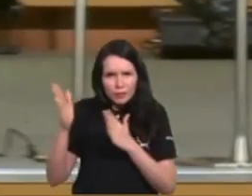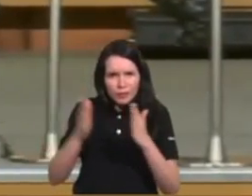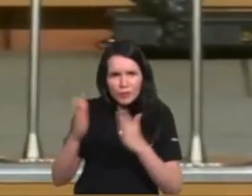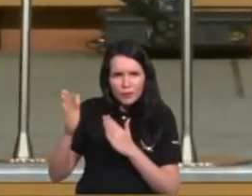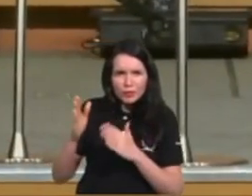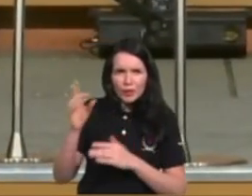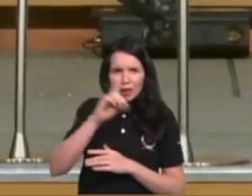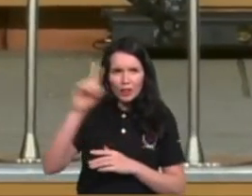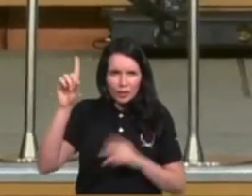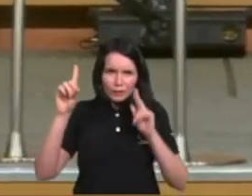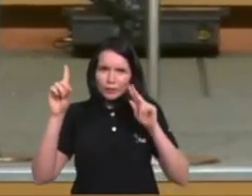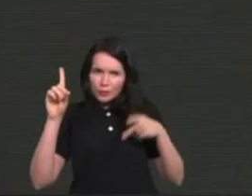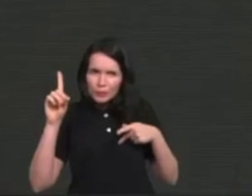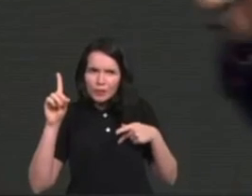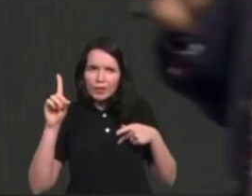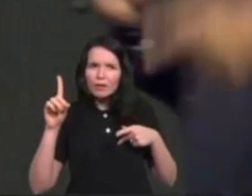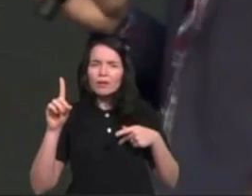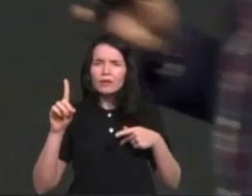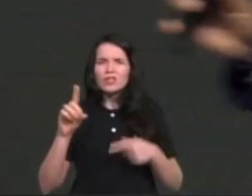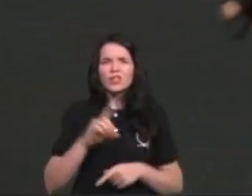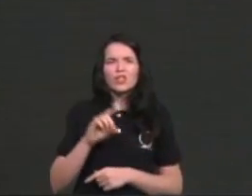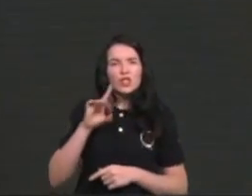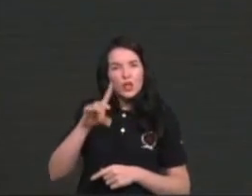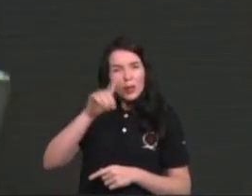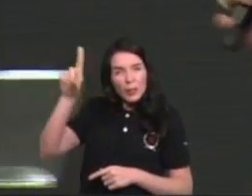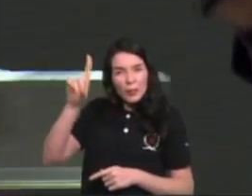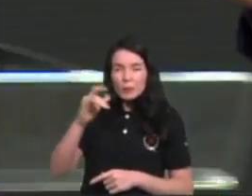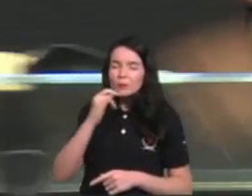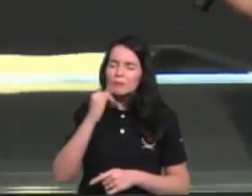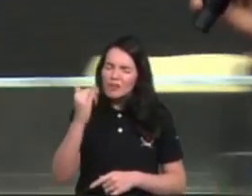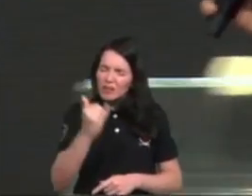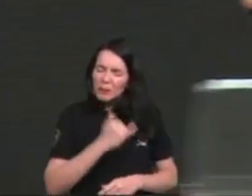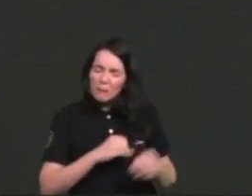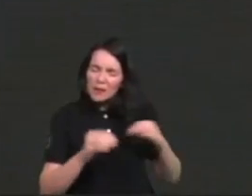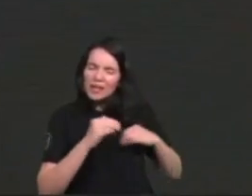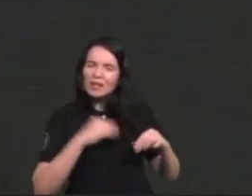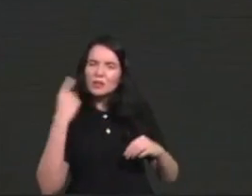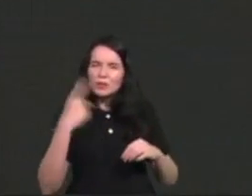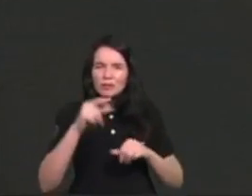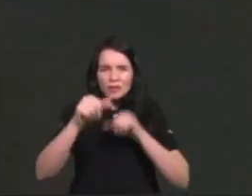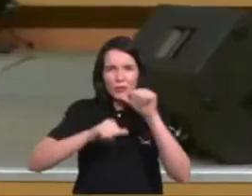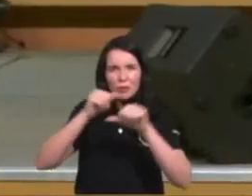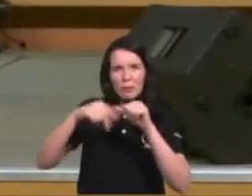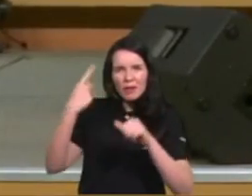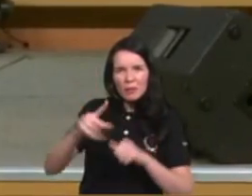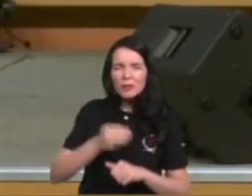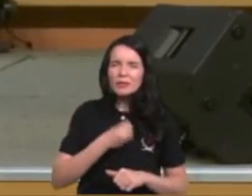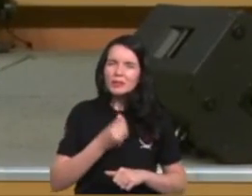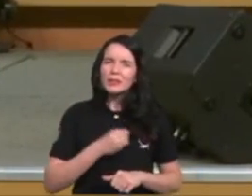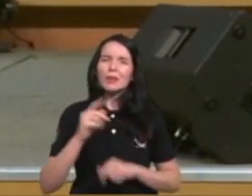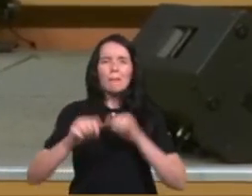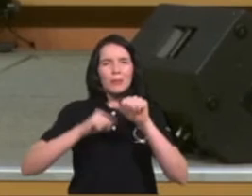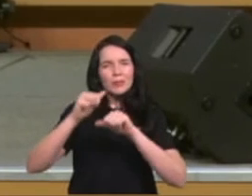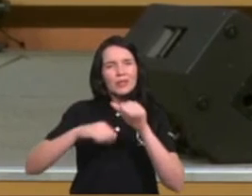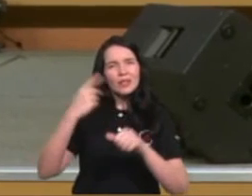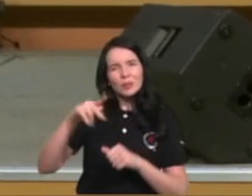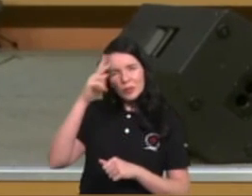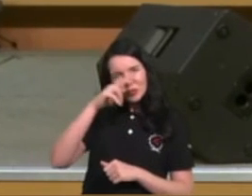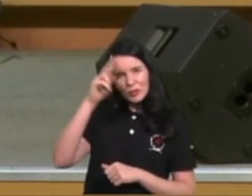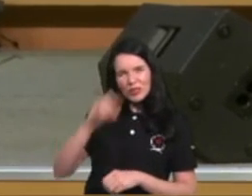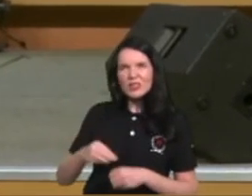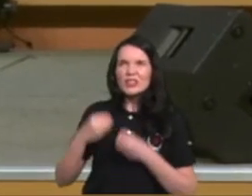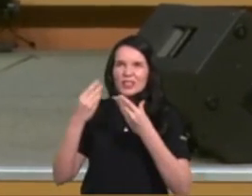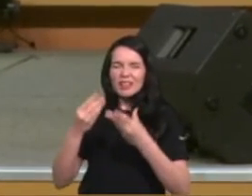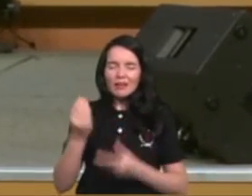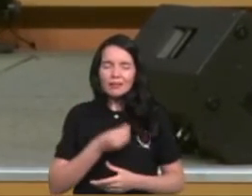entre Deus e os homens ali pode perdoar seus pecados transformar a sua vida mudar a tua história gente